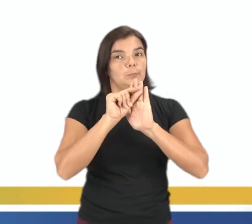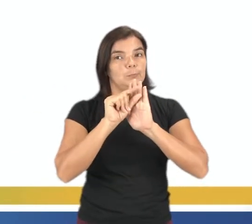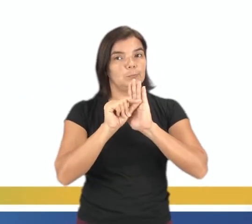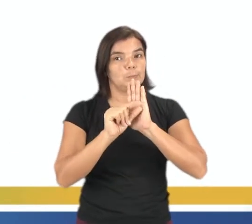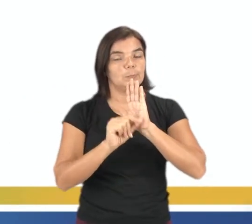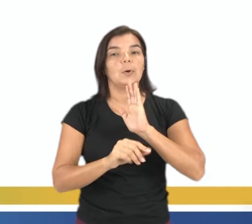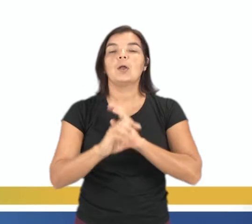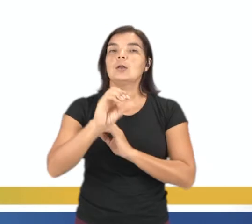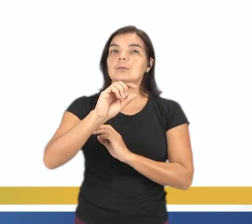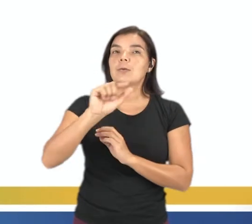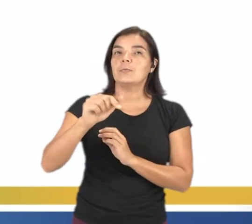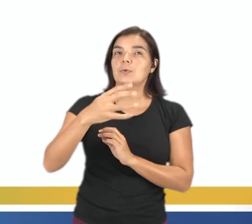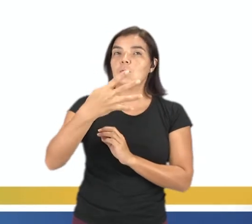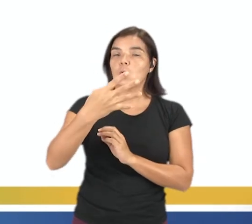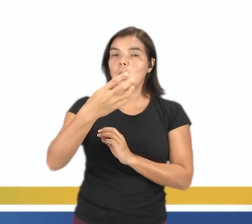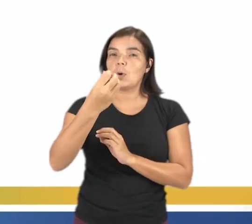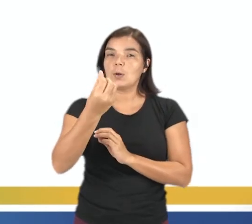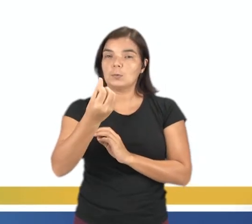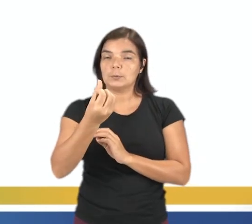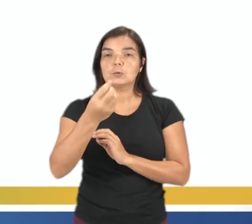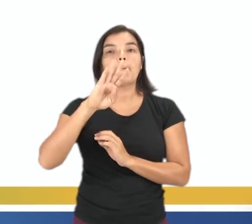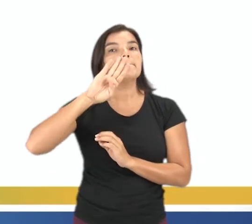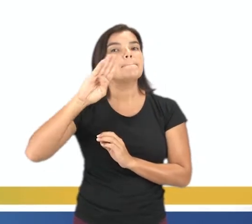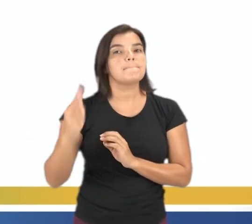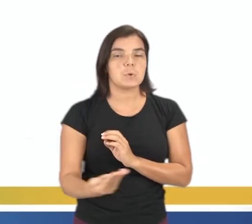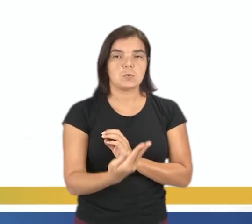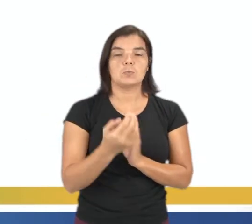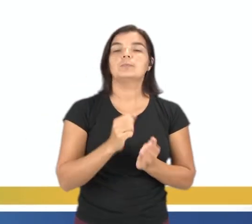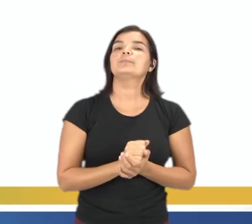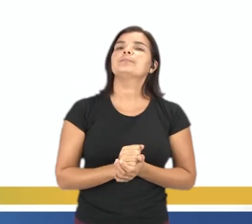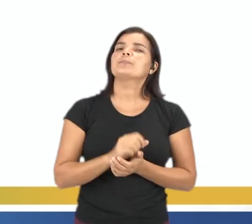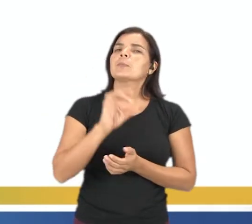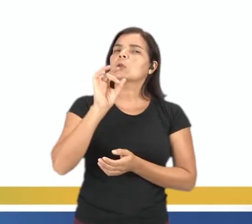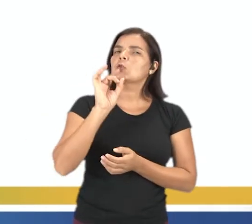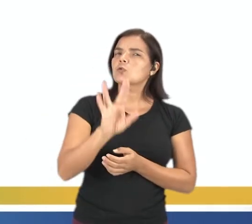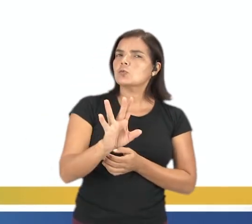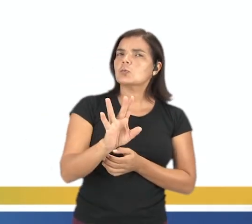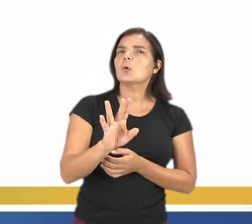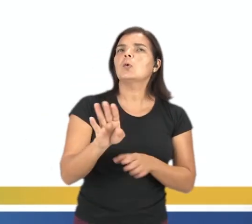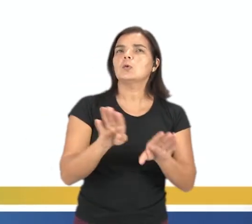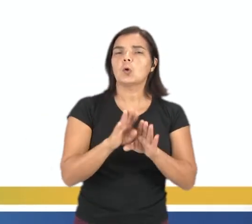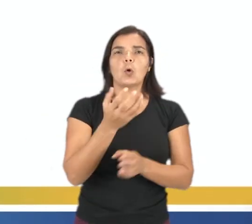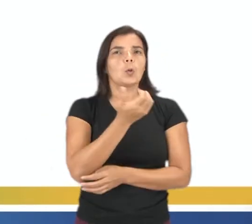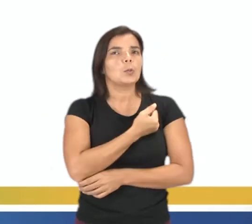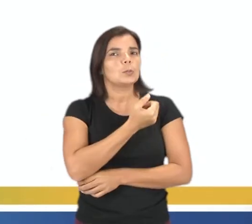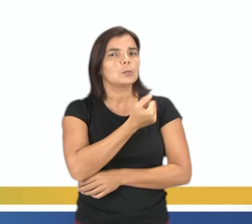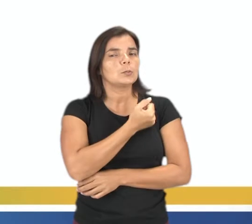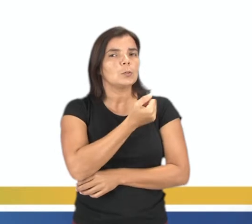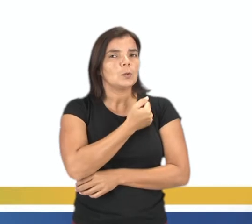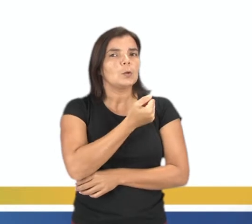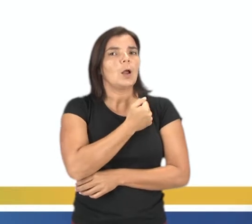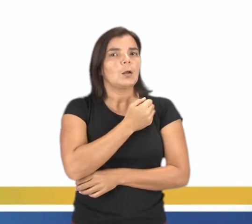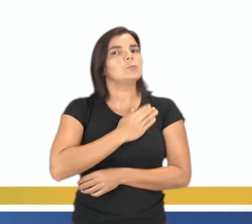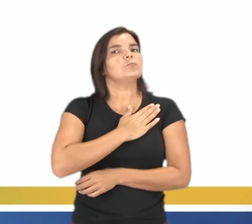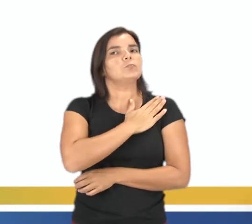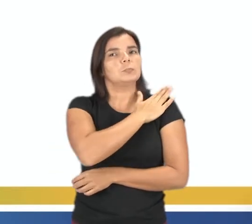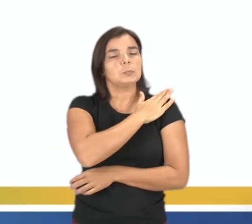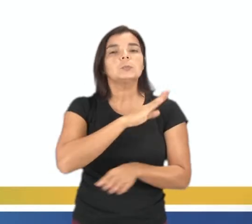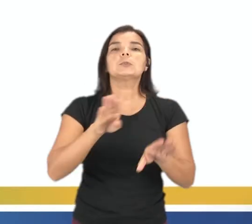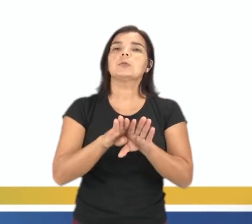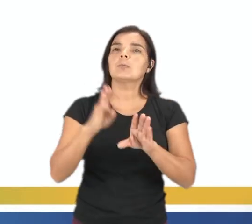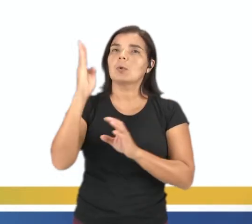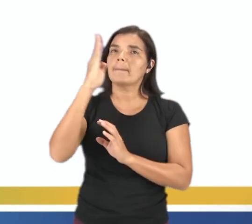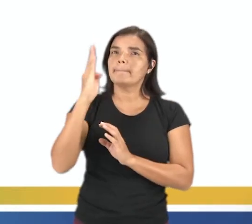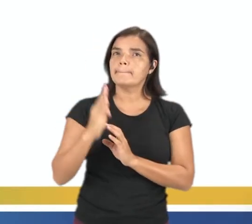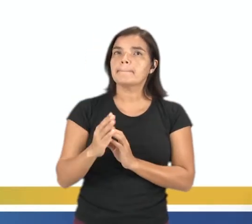apenas 0,46 bilhões. E colocar apenas o lado do número de militares, eu tenho aí